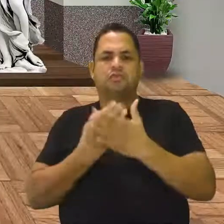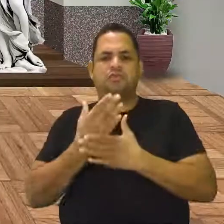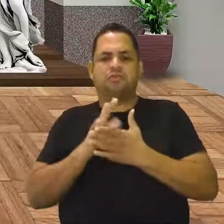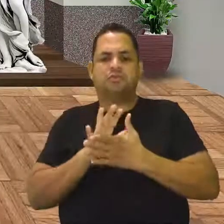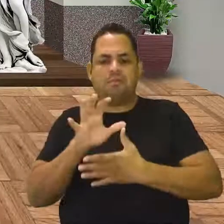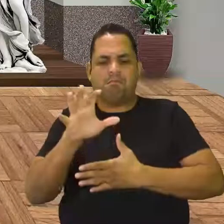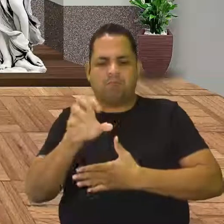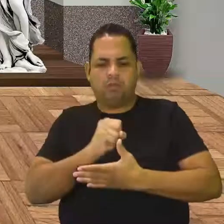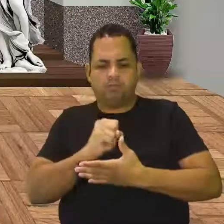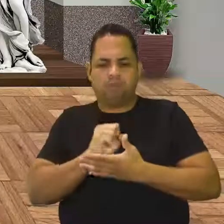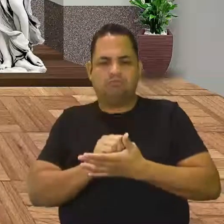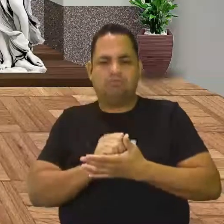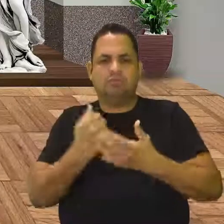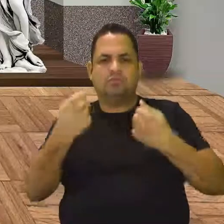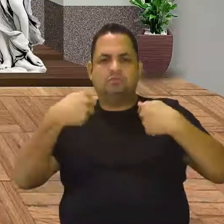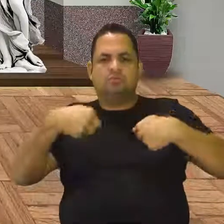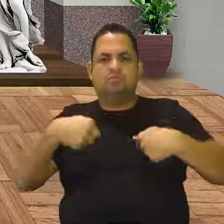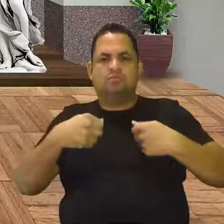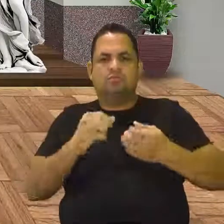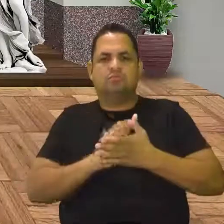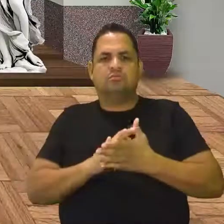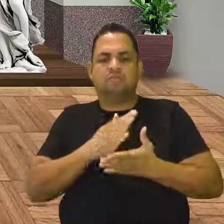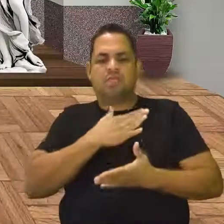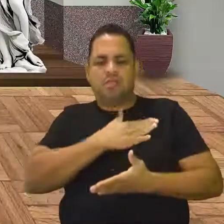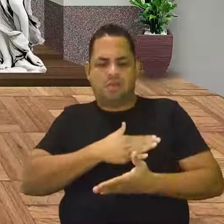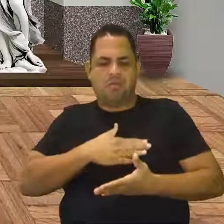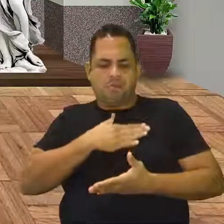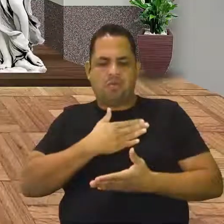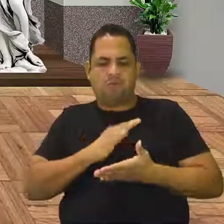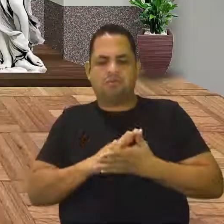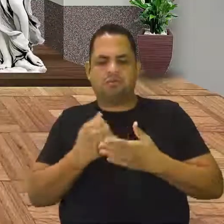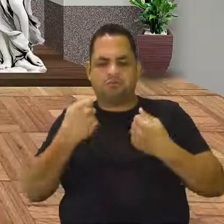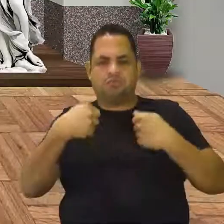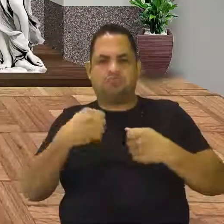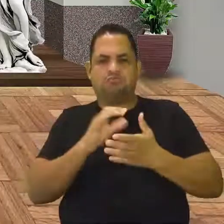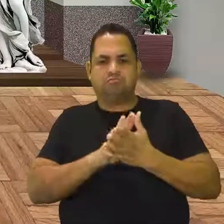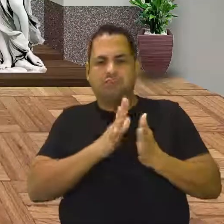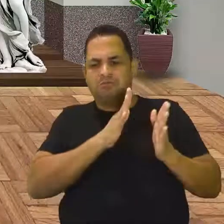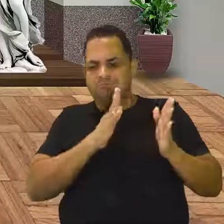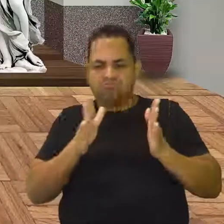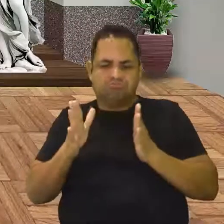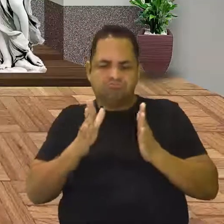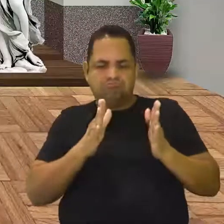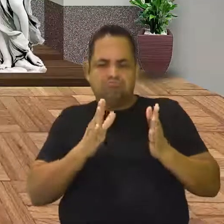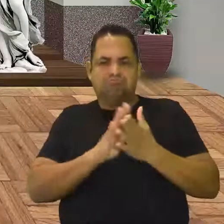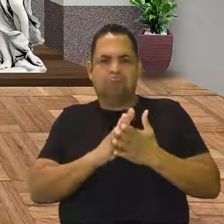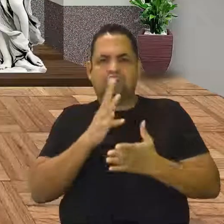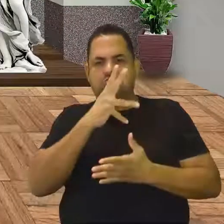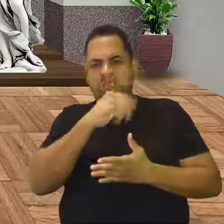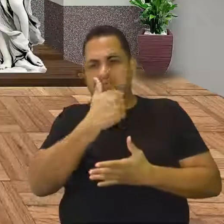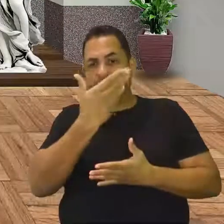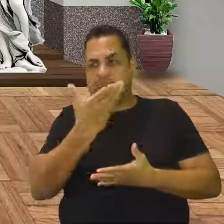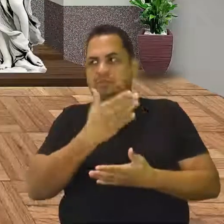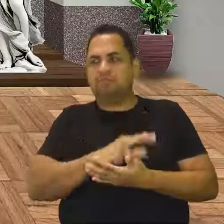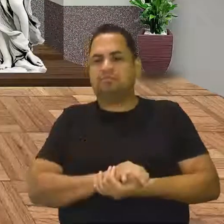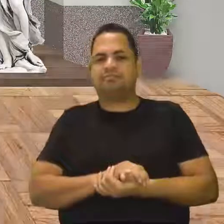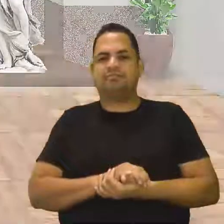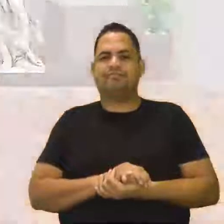toma o poder. Toma o poder, vai gostar do poder e vai ficar no poder por muito tempo. Na tela para vocês